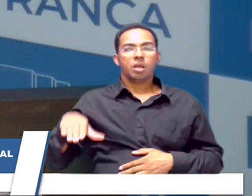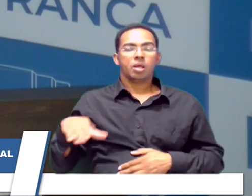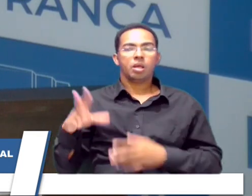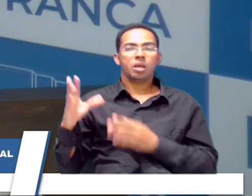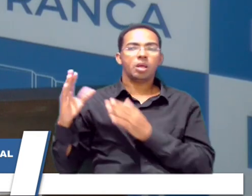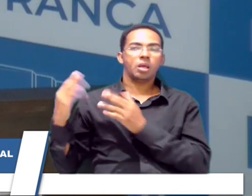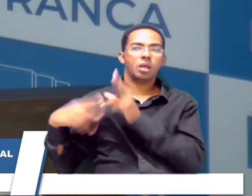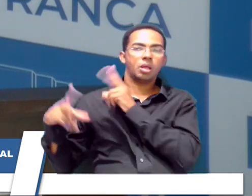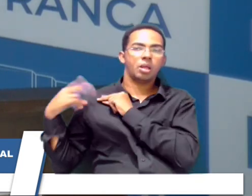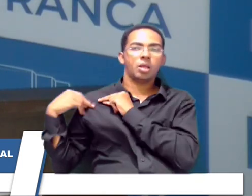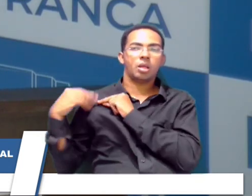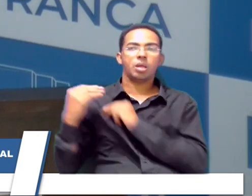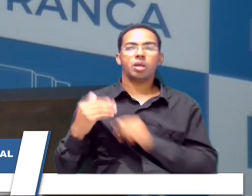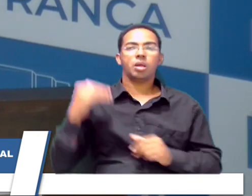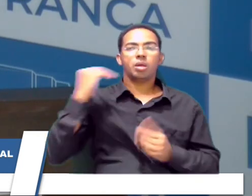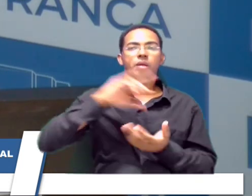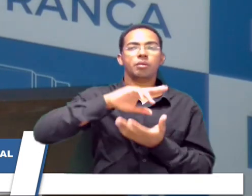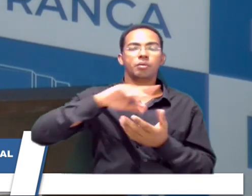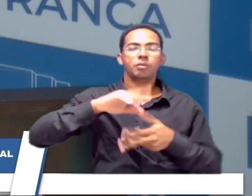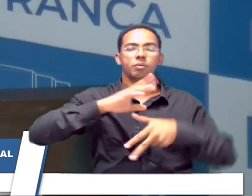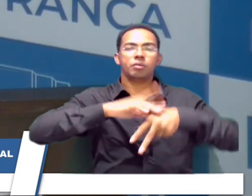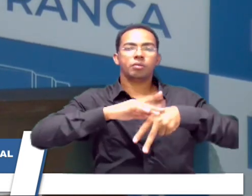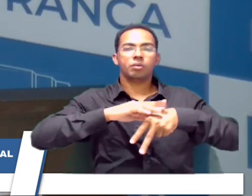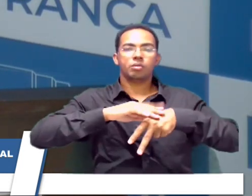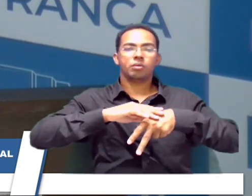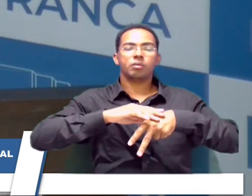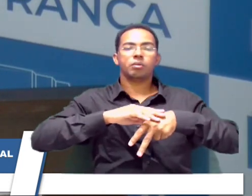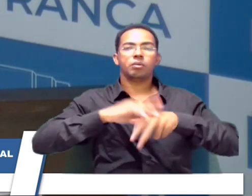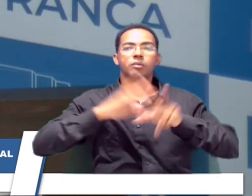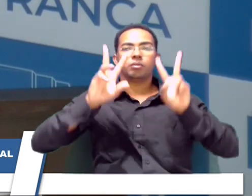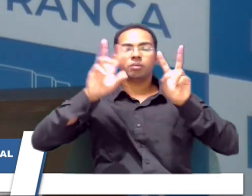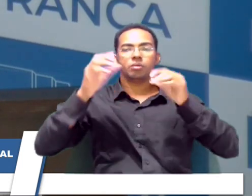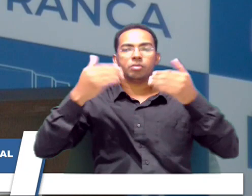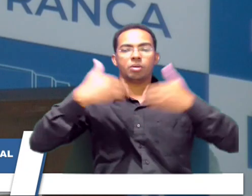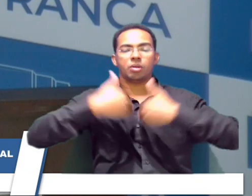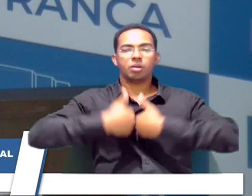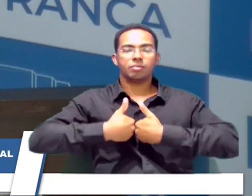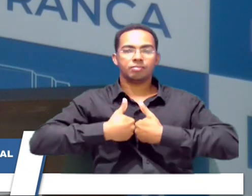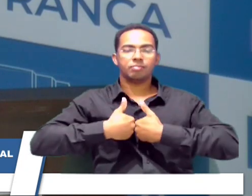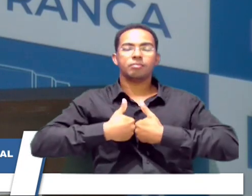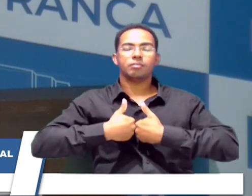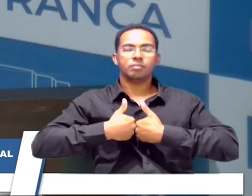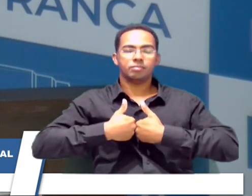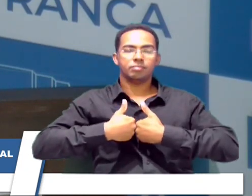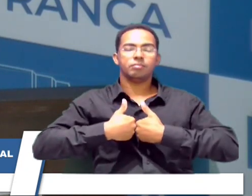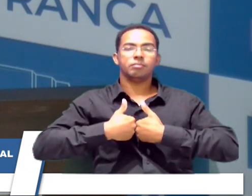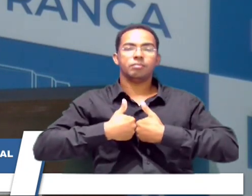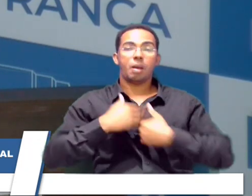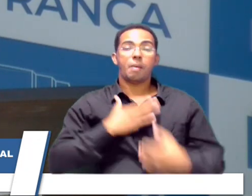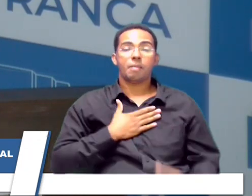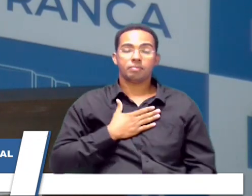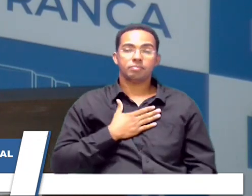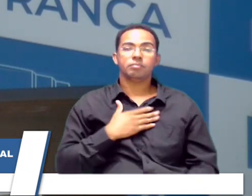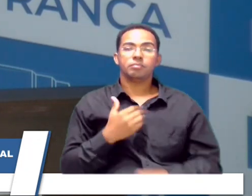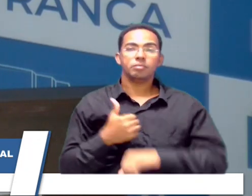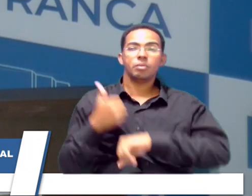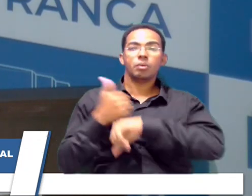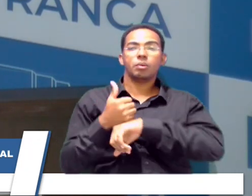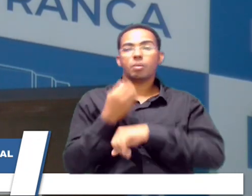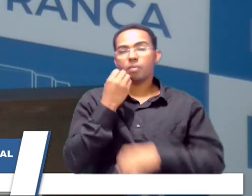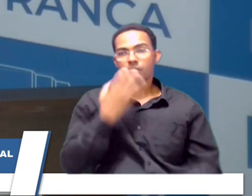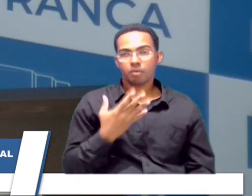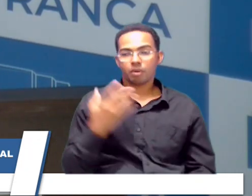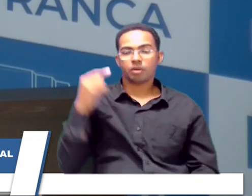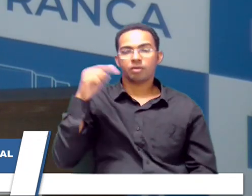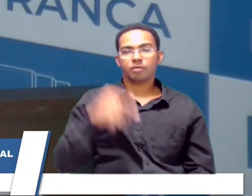jovens adultos com diversas patologias, em especial autismo. E para mim é um privilégio muito grande estar aqui falando,